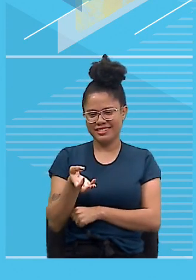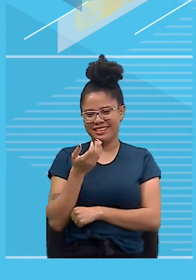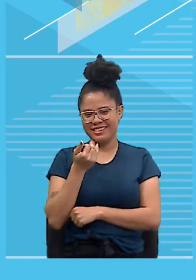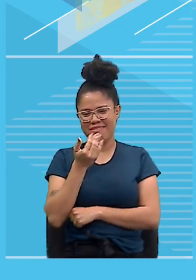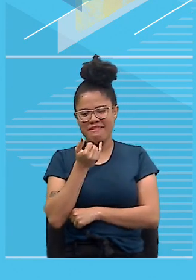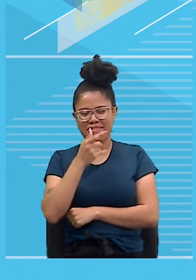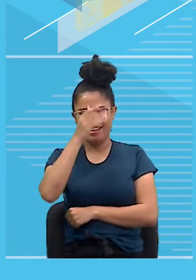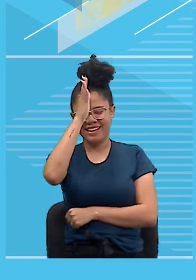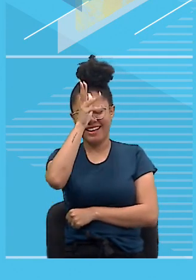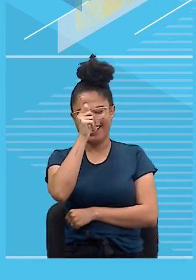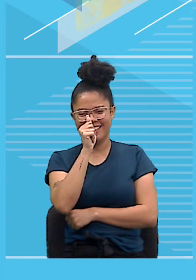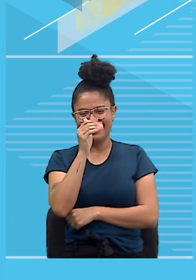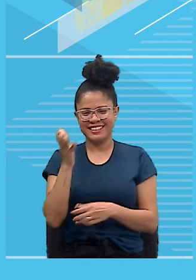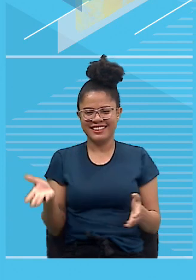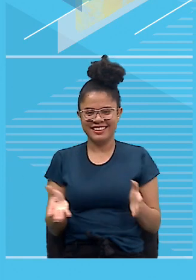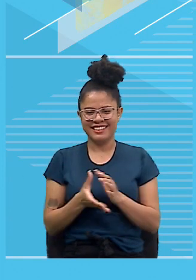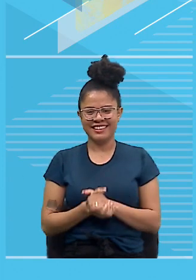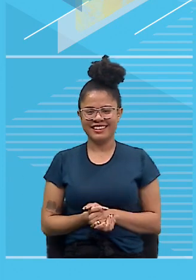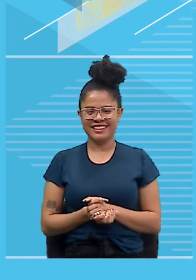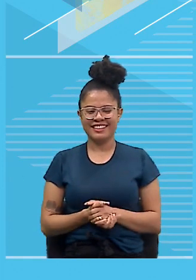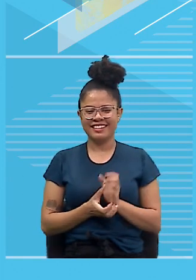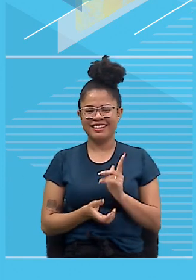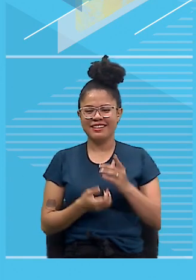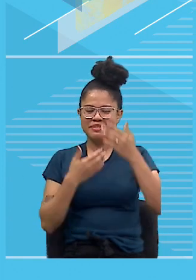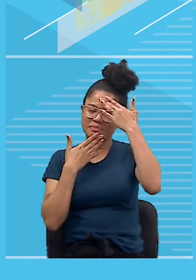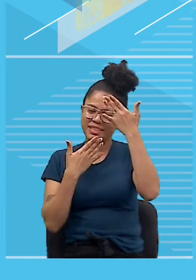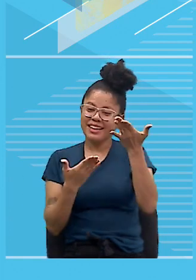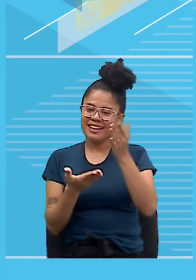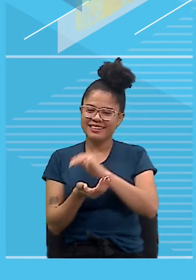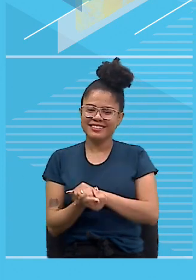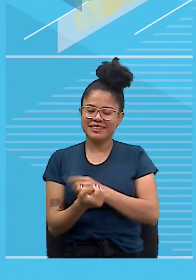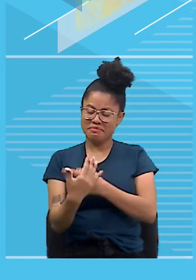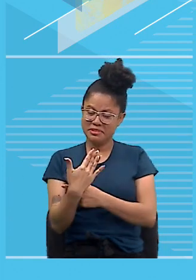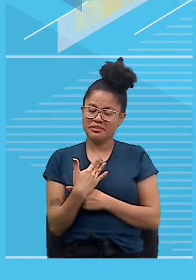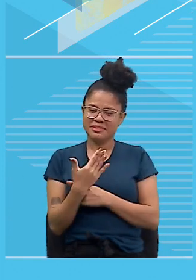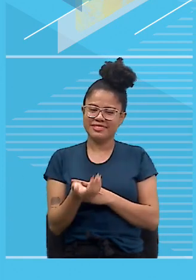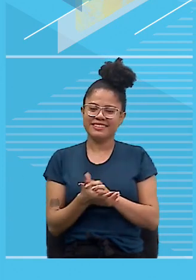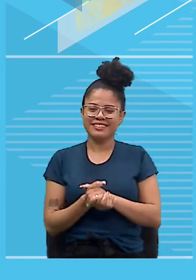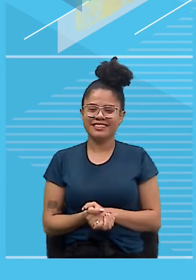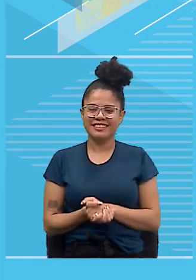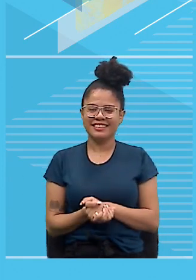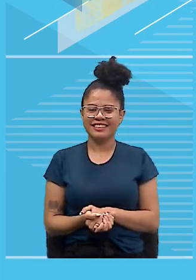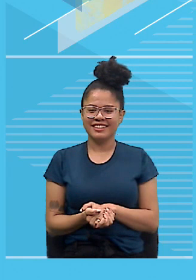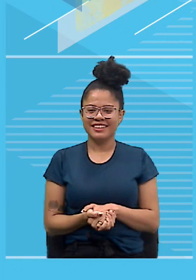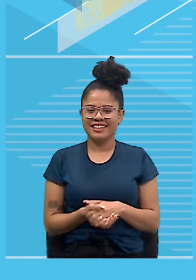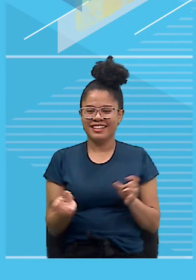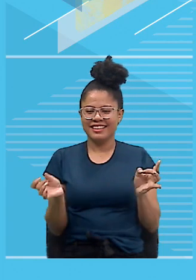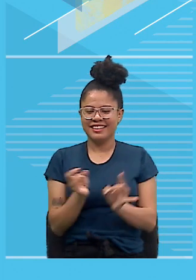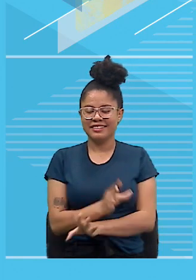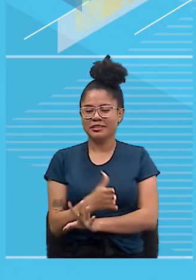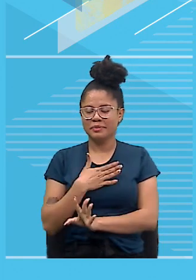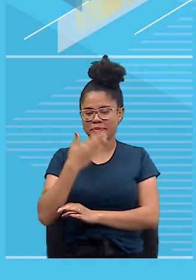caipira Obrigada Adriano você ajudou muito viu Obrigado continue assim destruindo o meu almoço